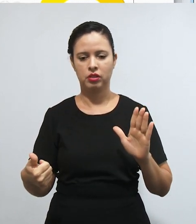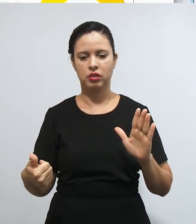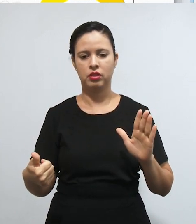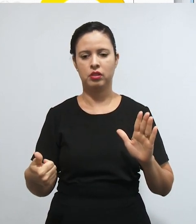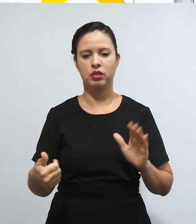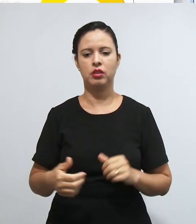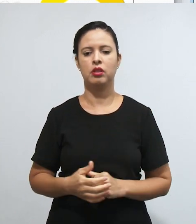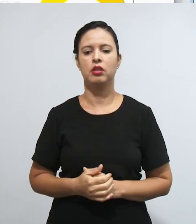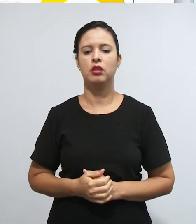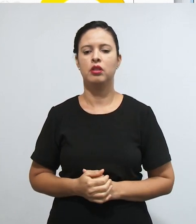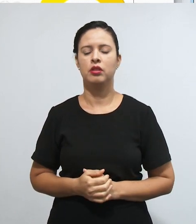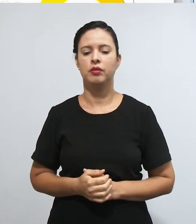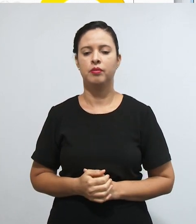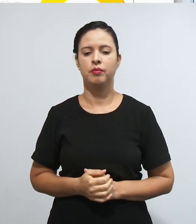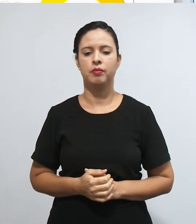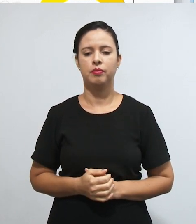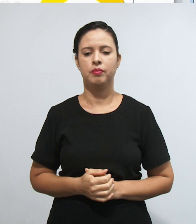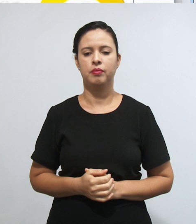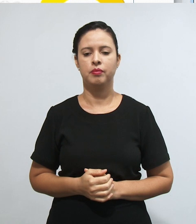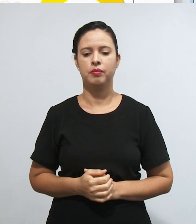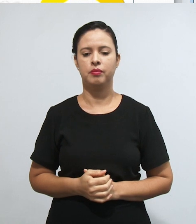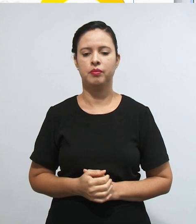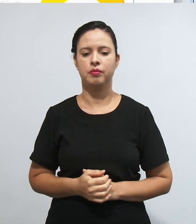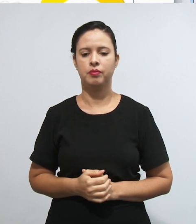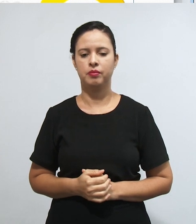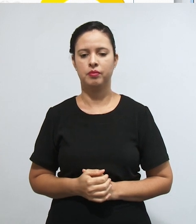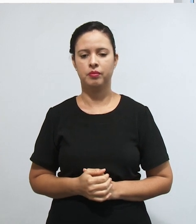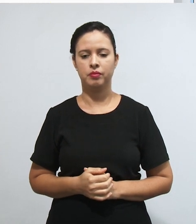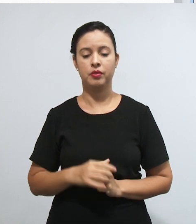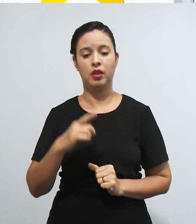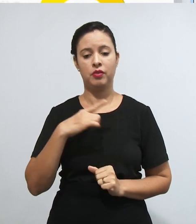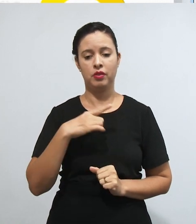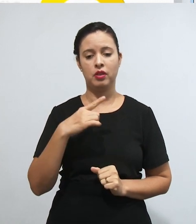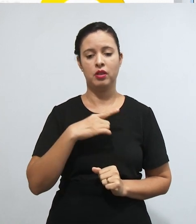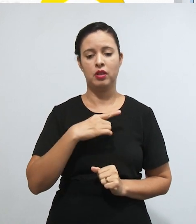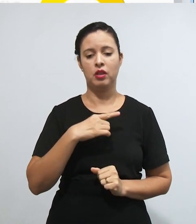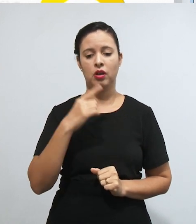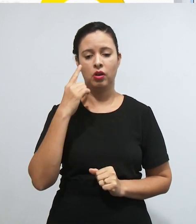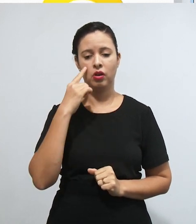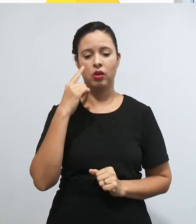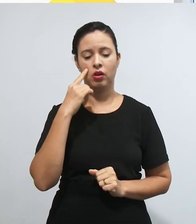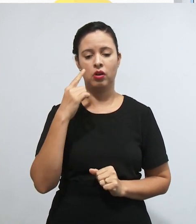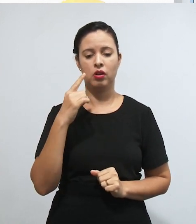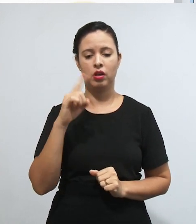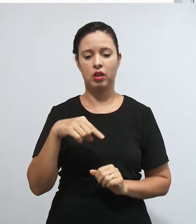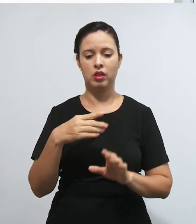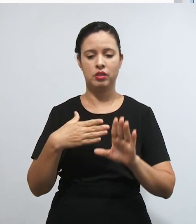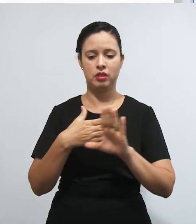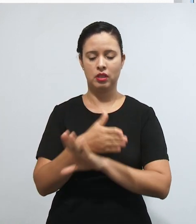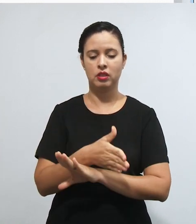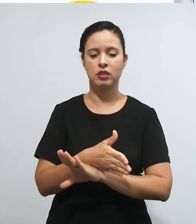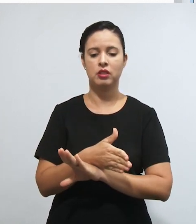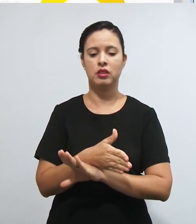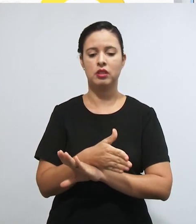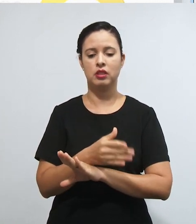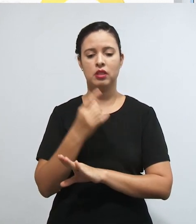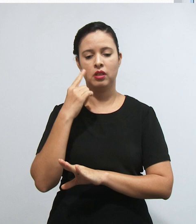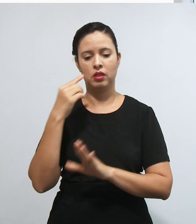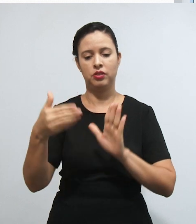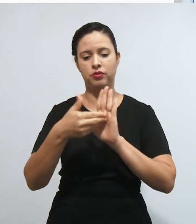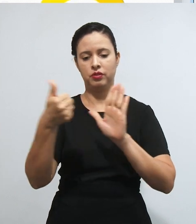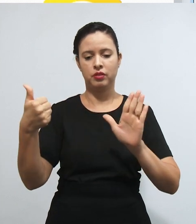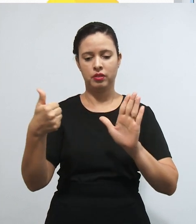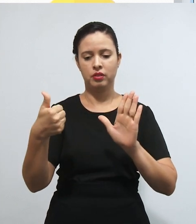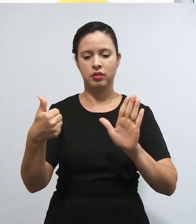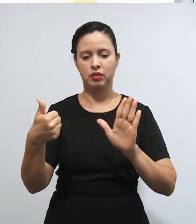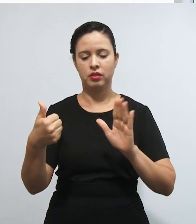ó, adicionar animação. Aí você adiciona uma animação, que no caso eu quero uma animação de saída, ó. Tem algumas já aqui